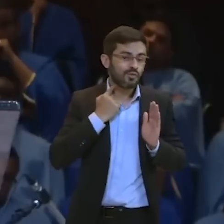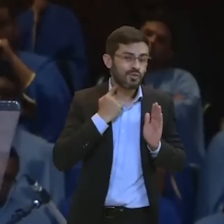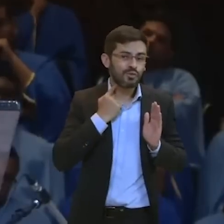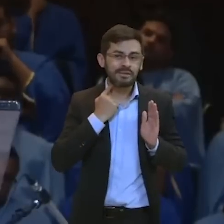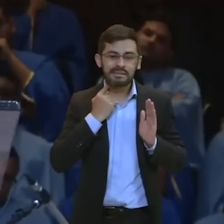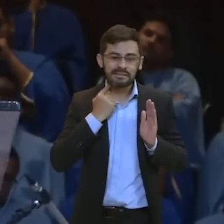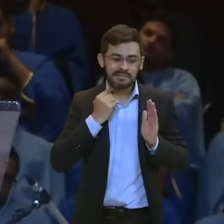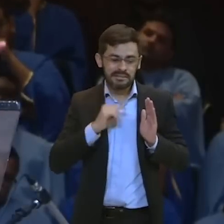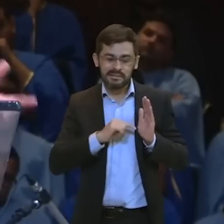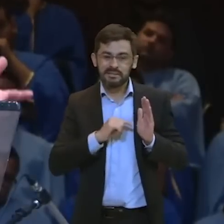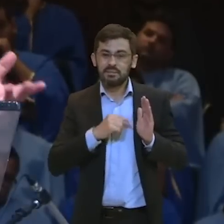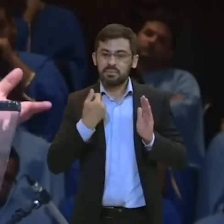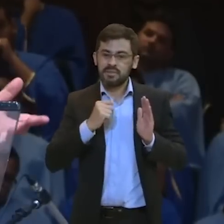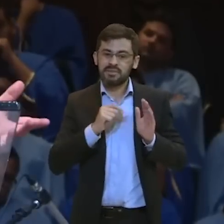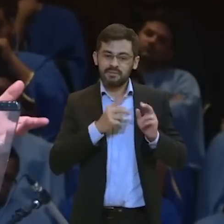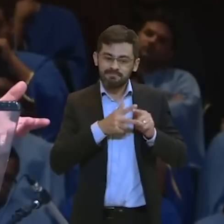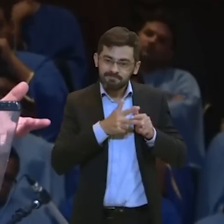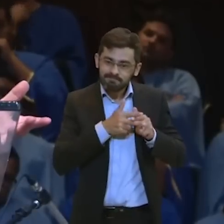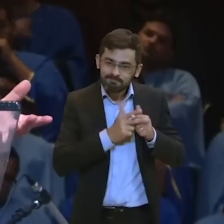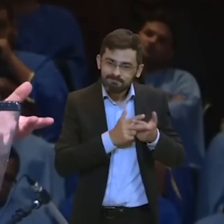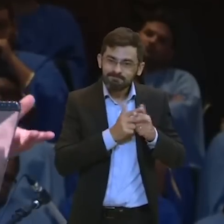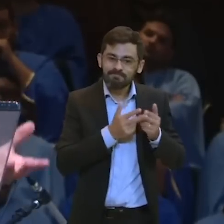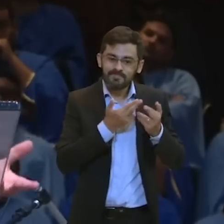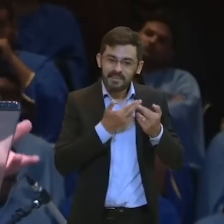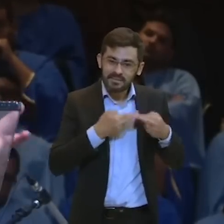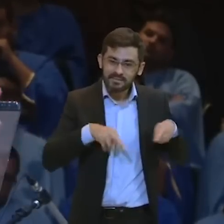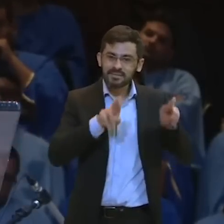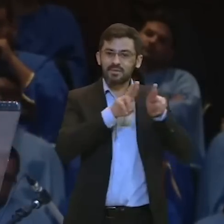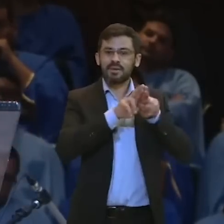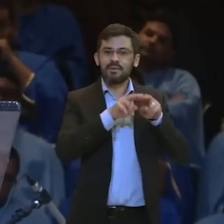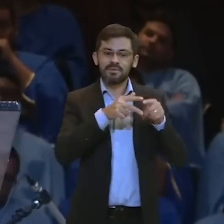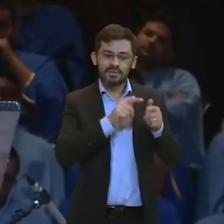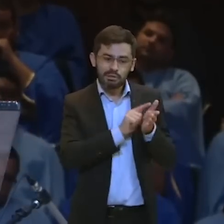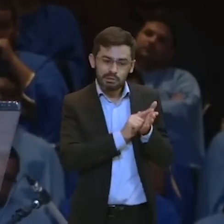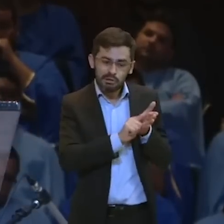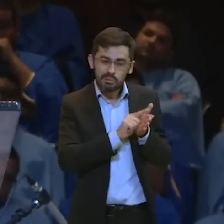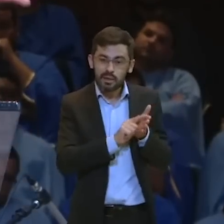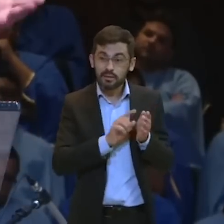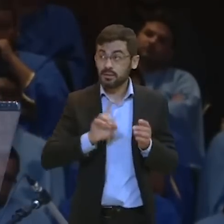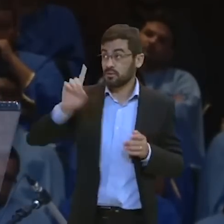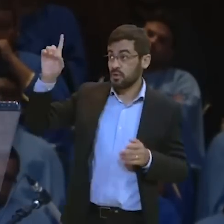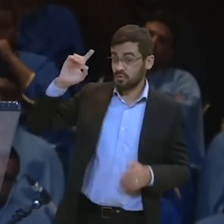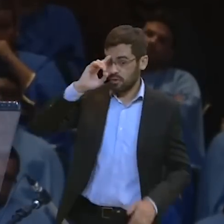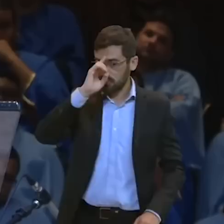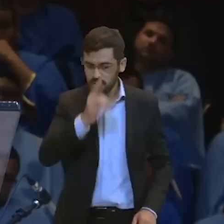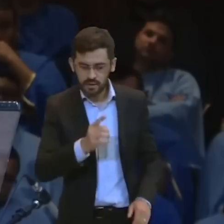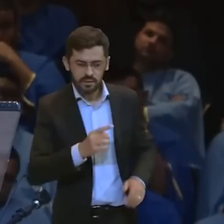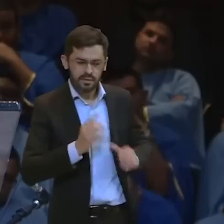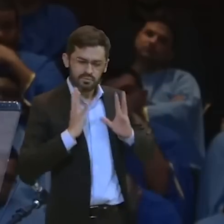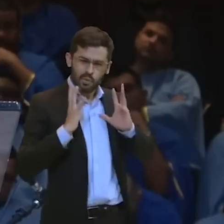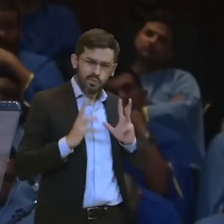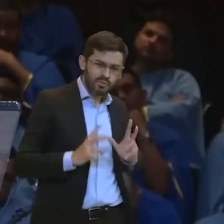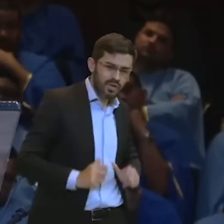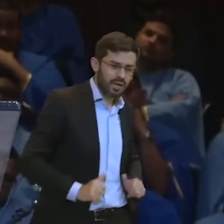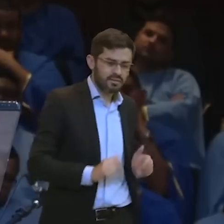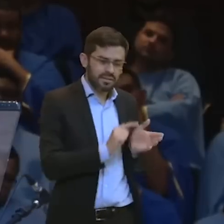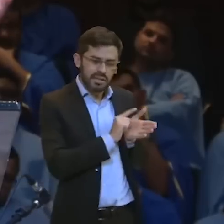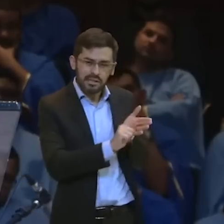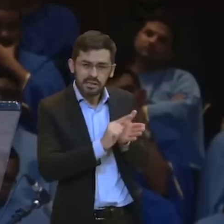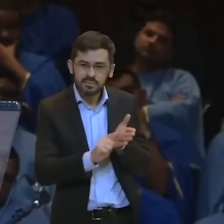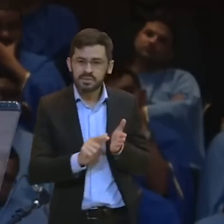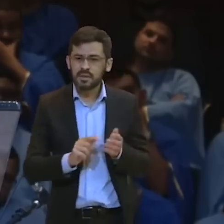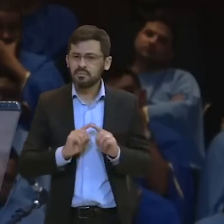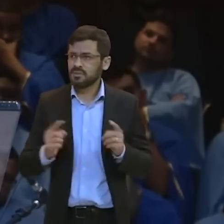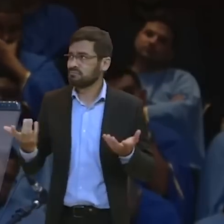dá para morar de qualquer jeito. E aí o Senhor vai dizer: consagre-se, santifique-se. E você vai